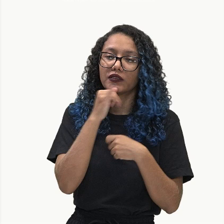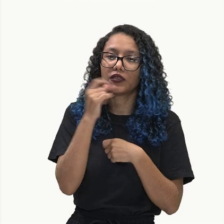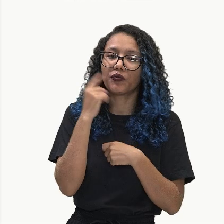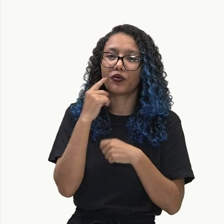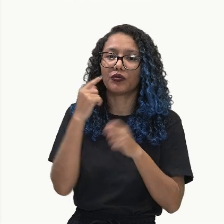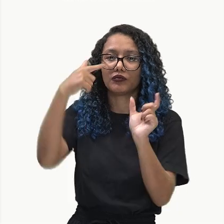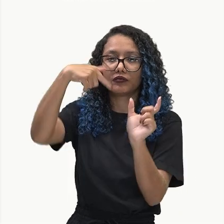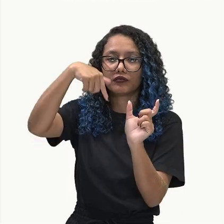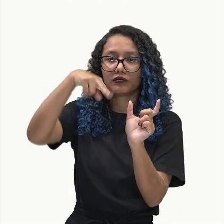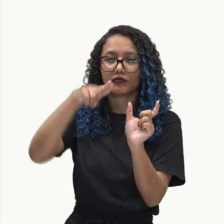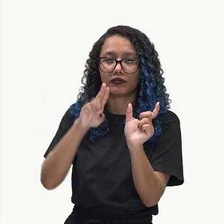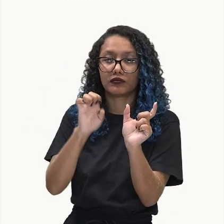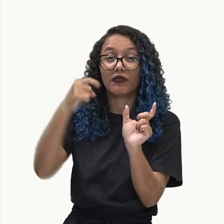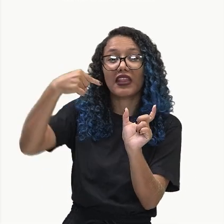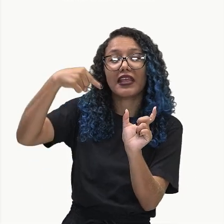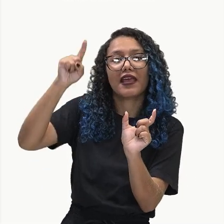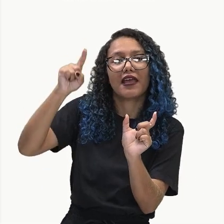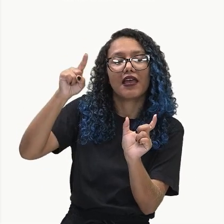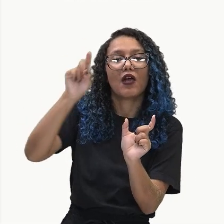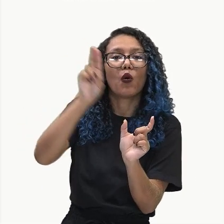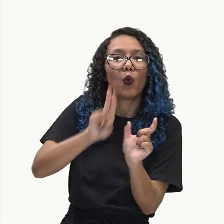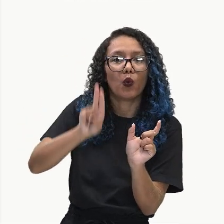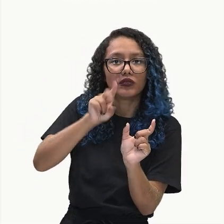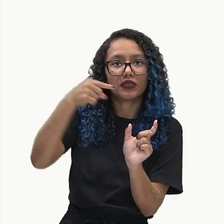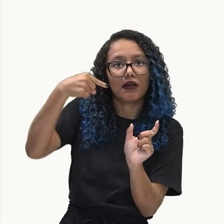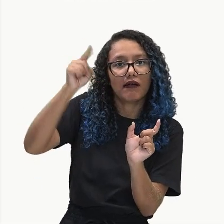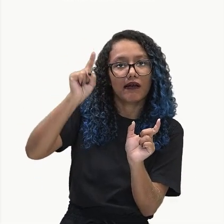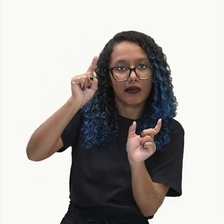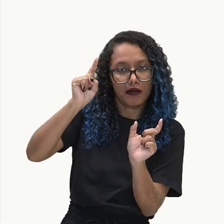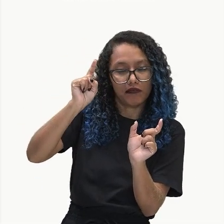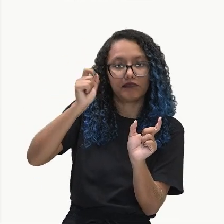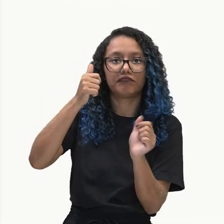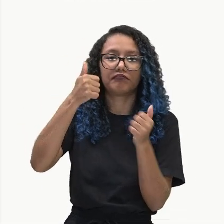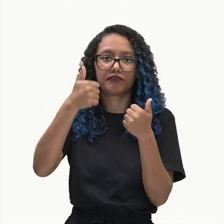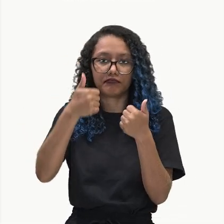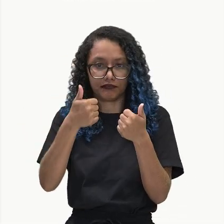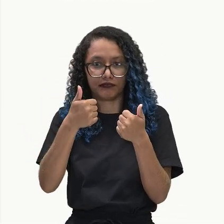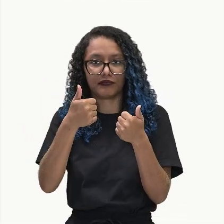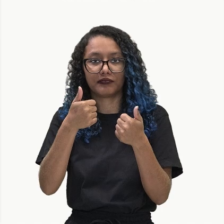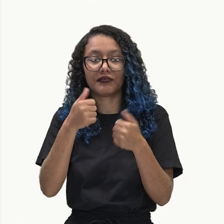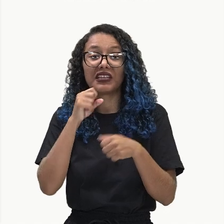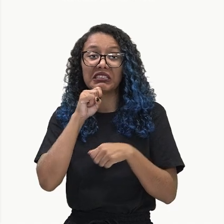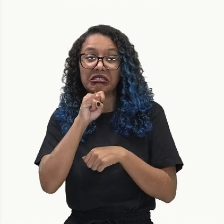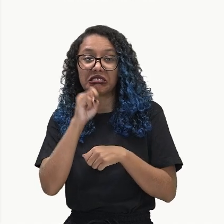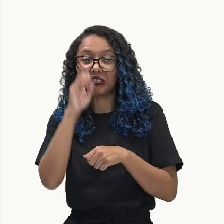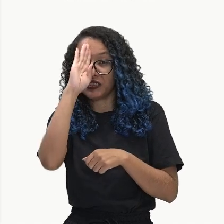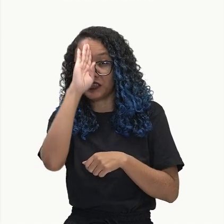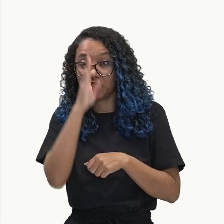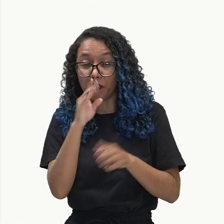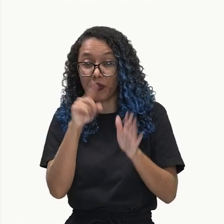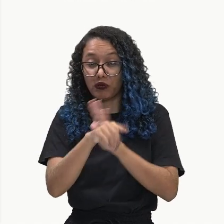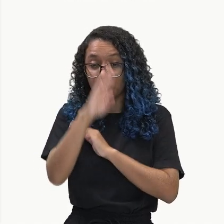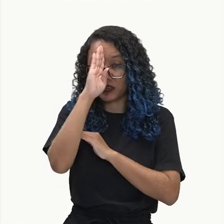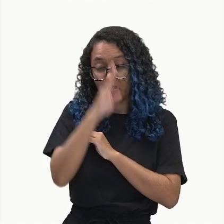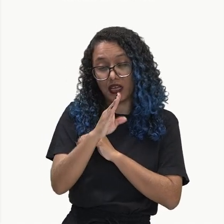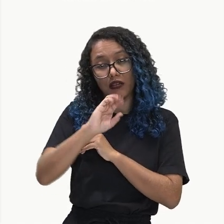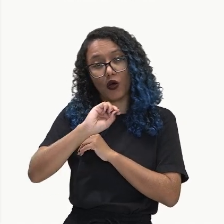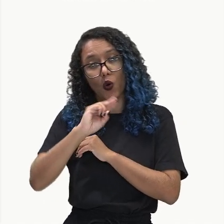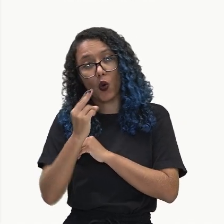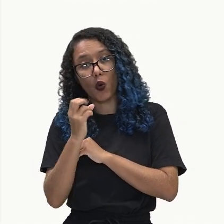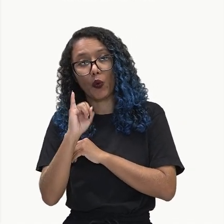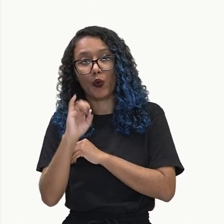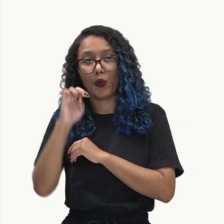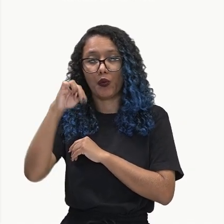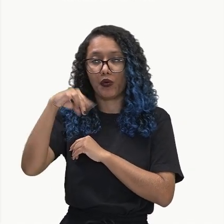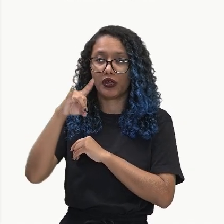E o acentinho lá, ok? O acento, lá tilde. Em perguntas diretas ou indiretas? Sempre que